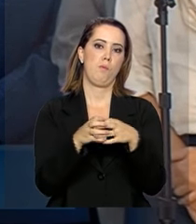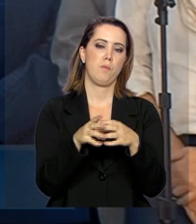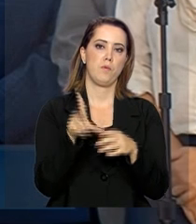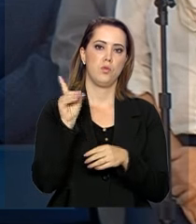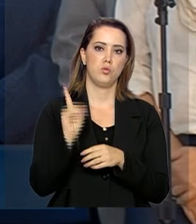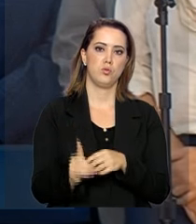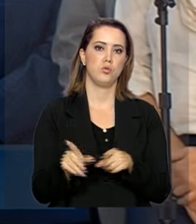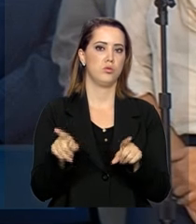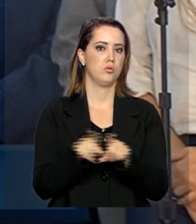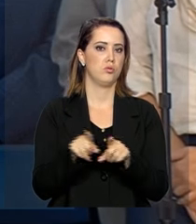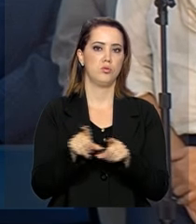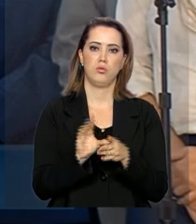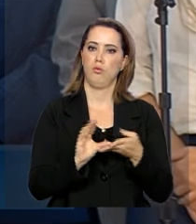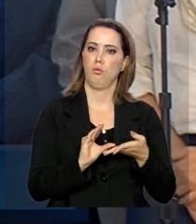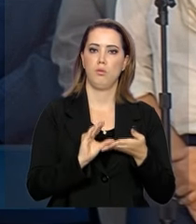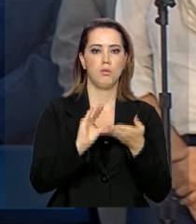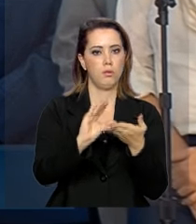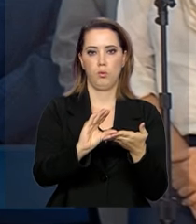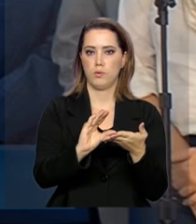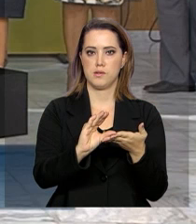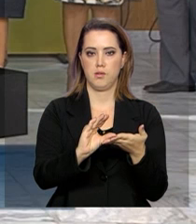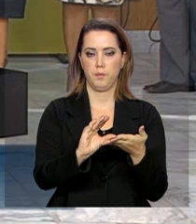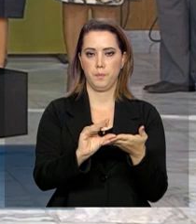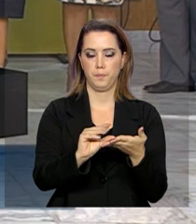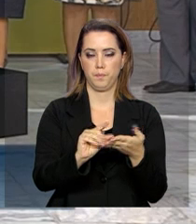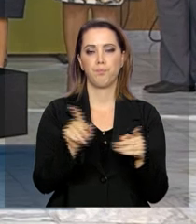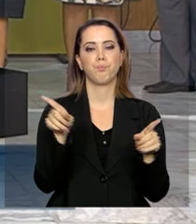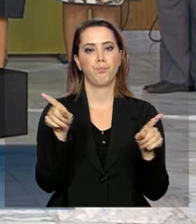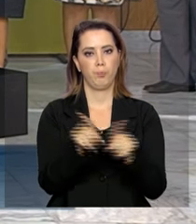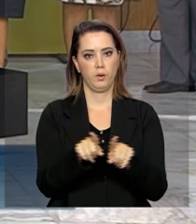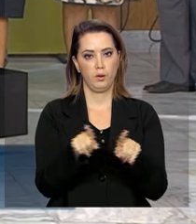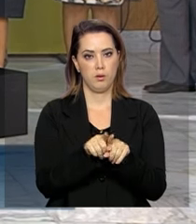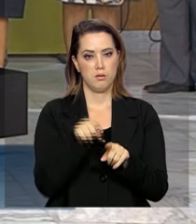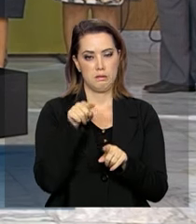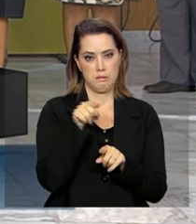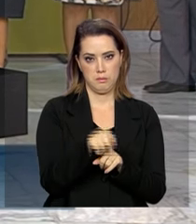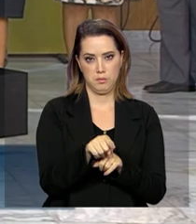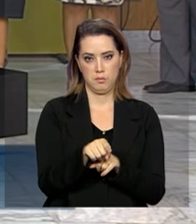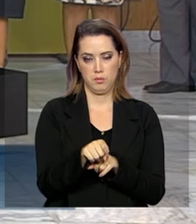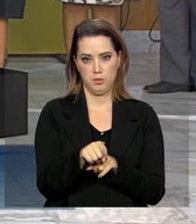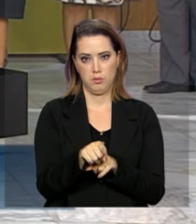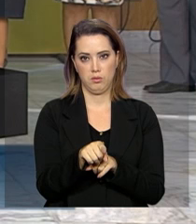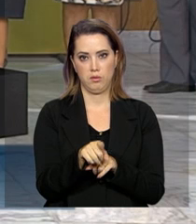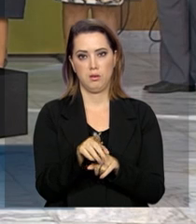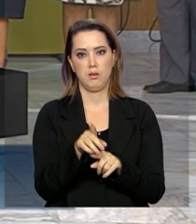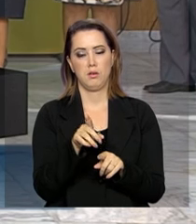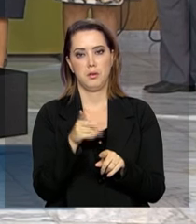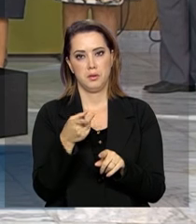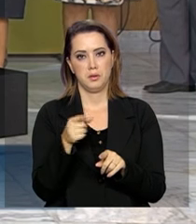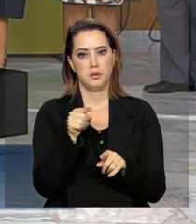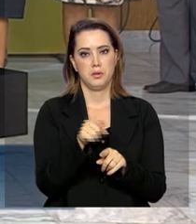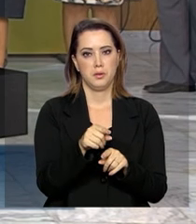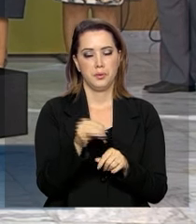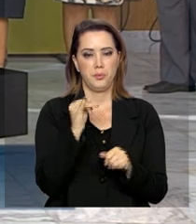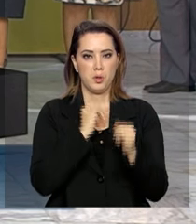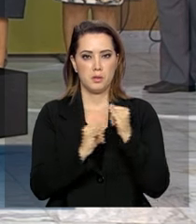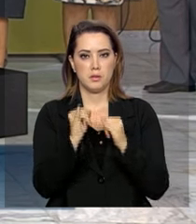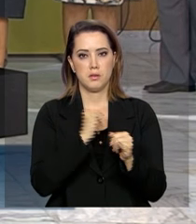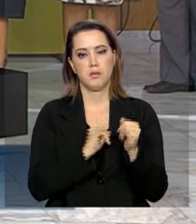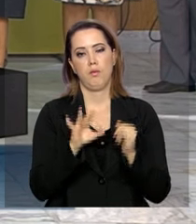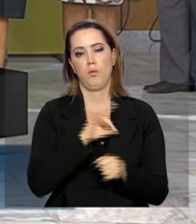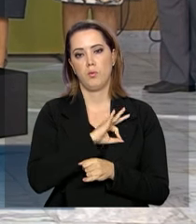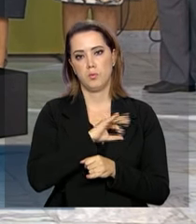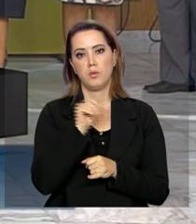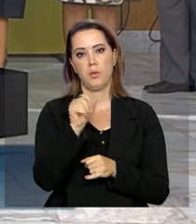da Petrobras à época. Também nessa hipotética delação, o senador